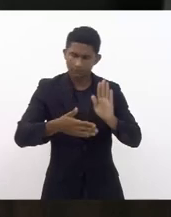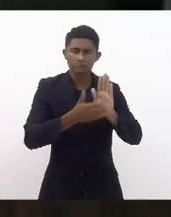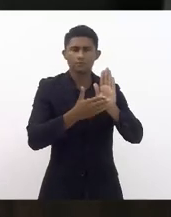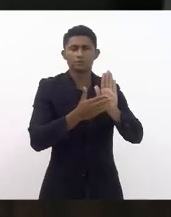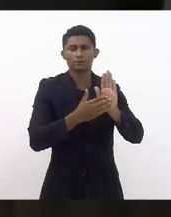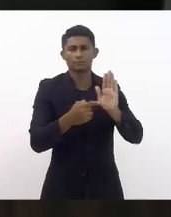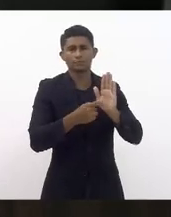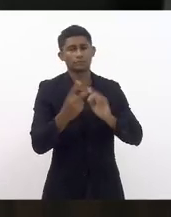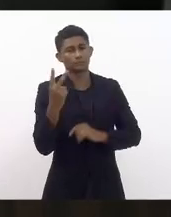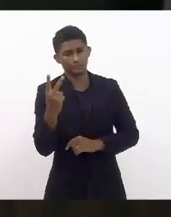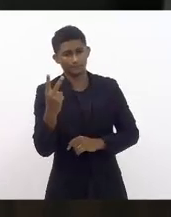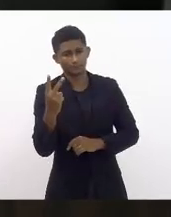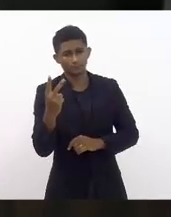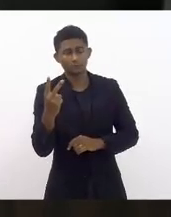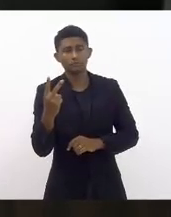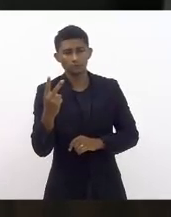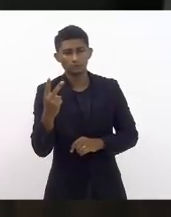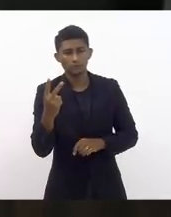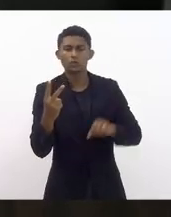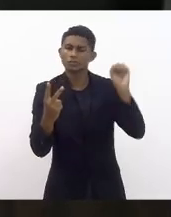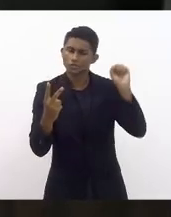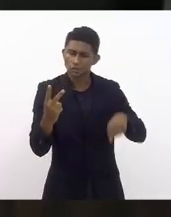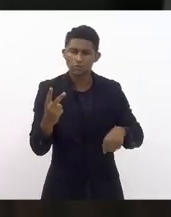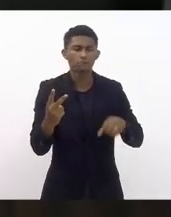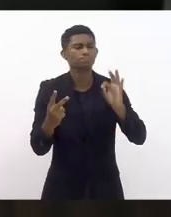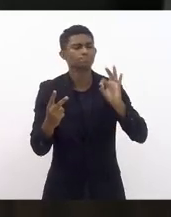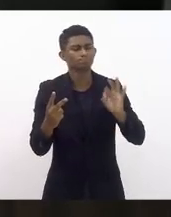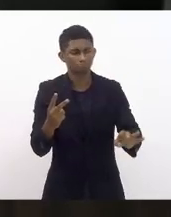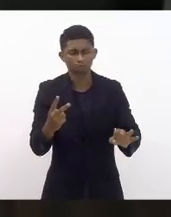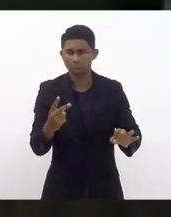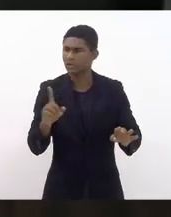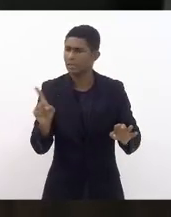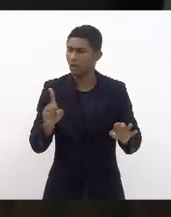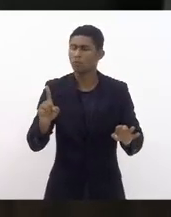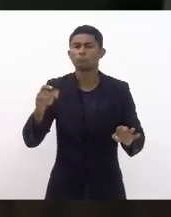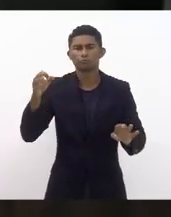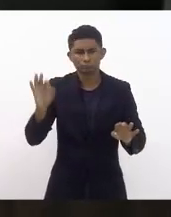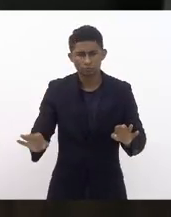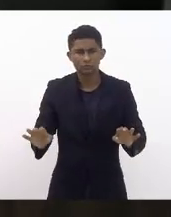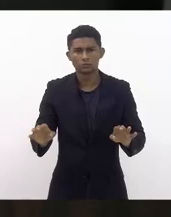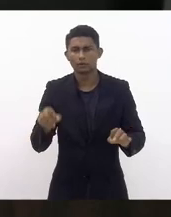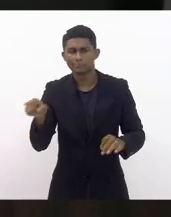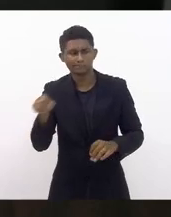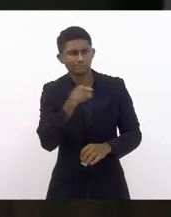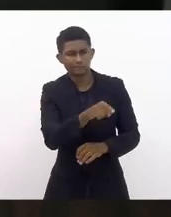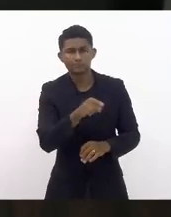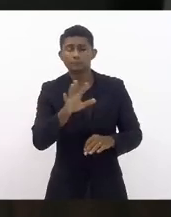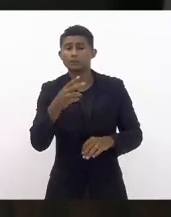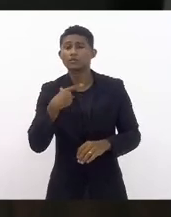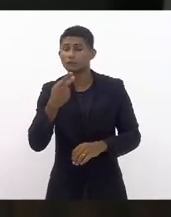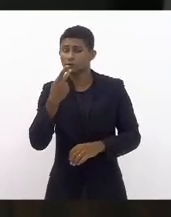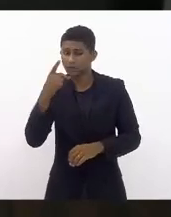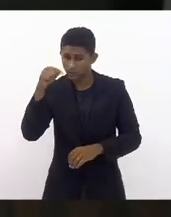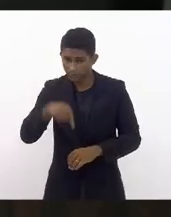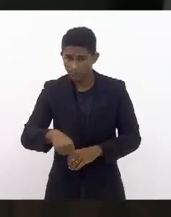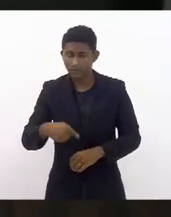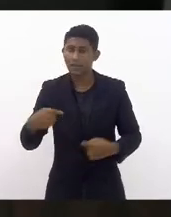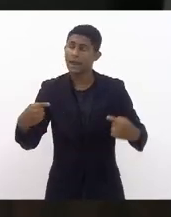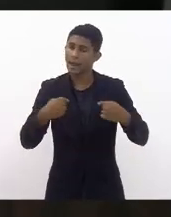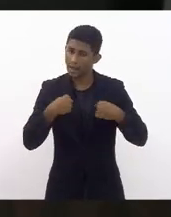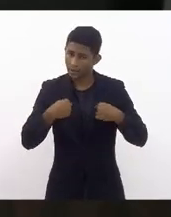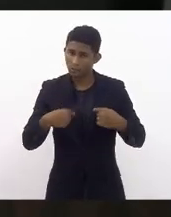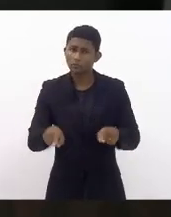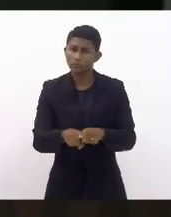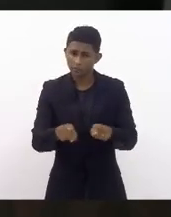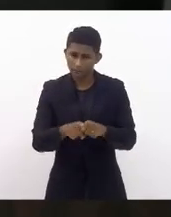disse, todos os dois estão com a razão, todos os dois lados. Mas quero fazer uma autocrítica aqui a mim e a